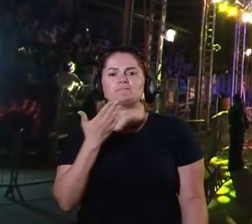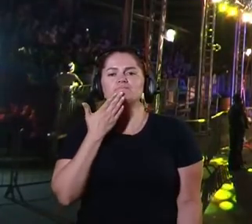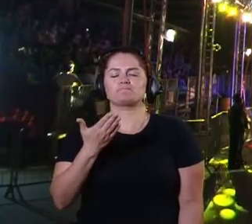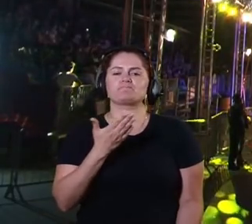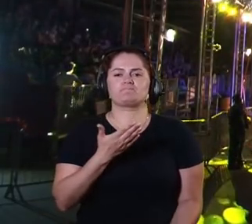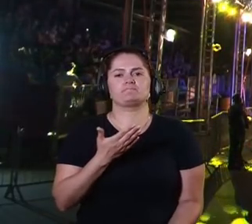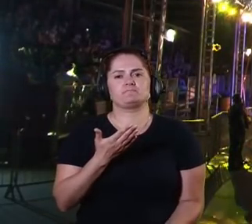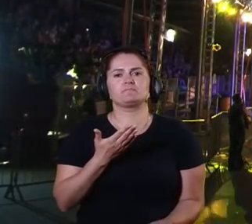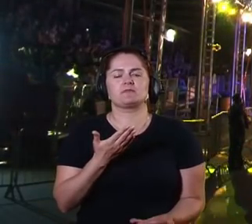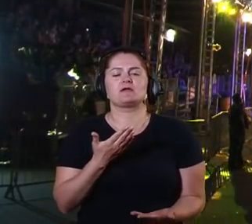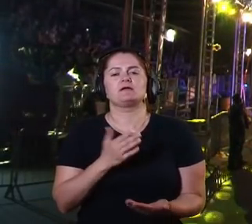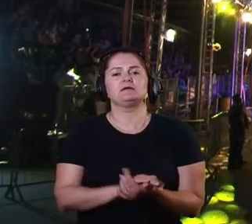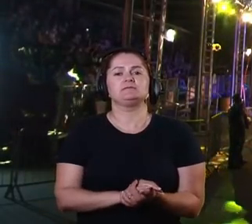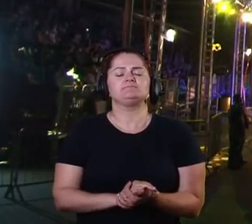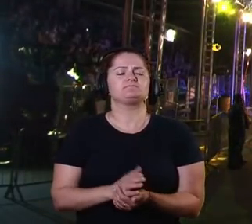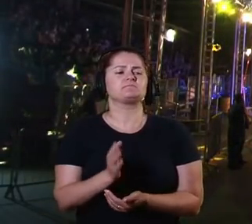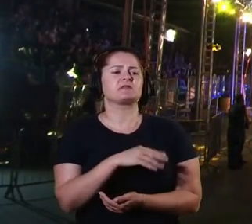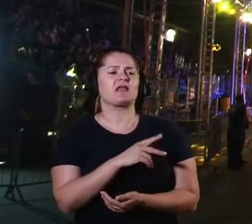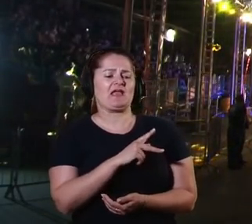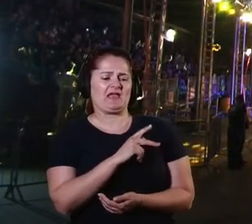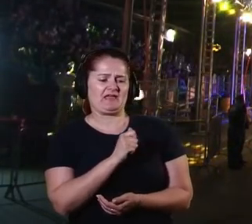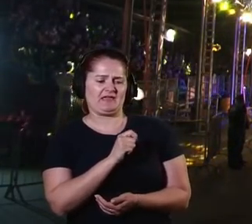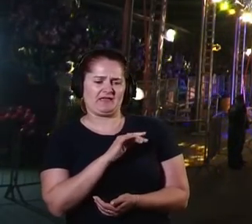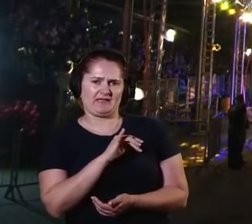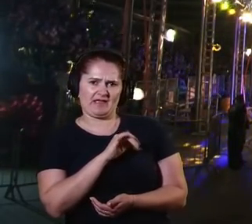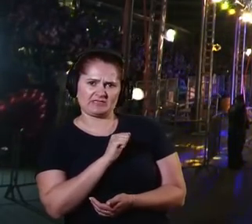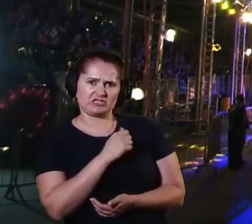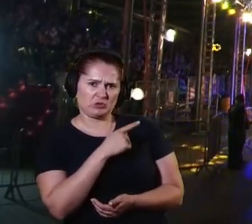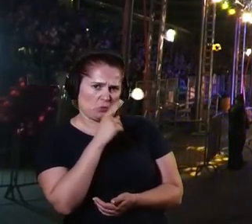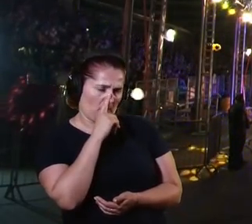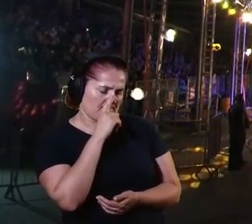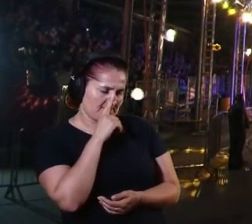a Kátia, a tua mãe, ainda tem lá, faz o